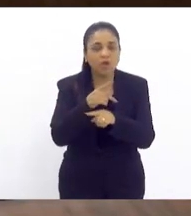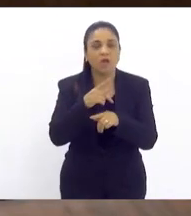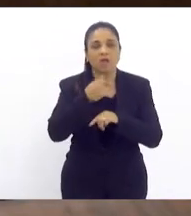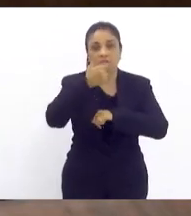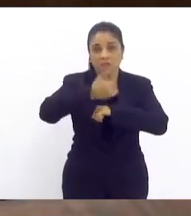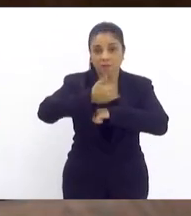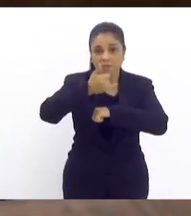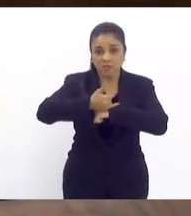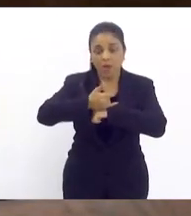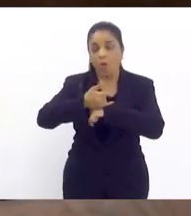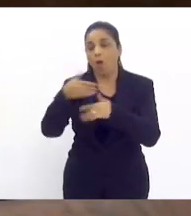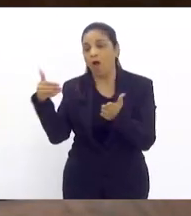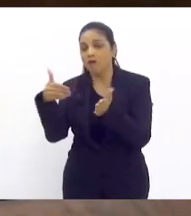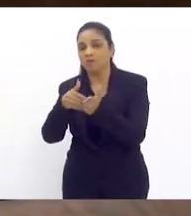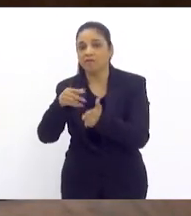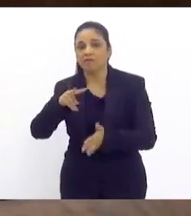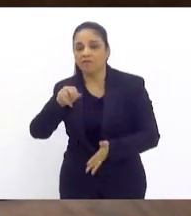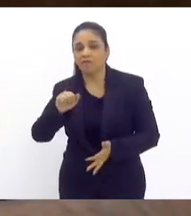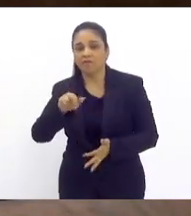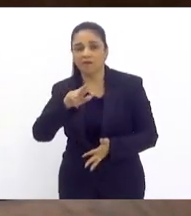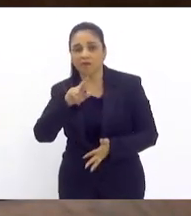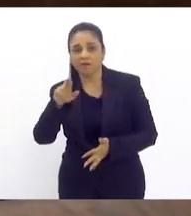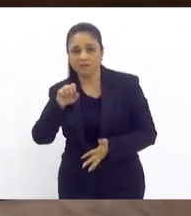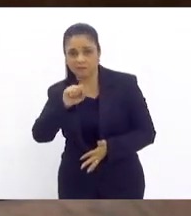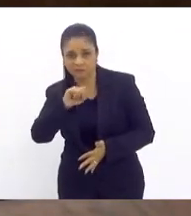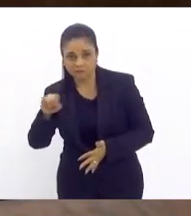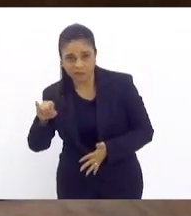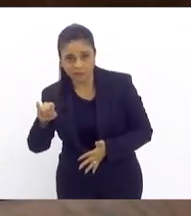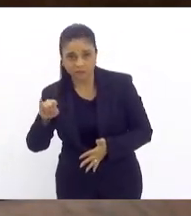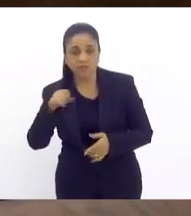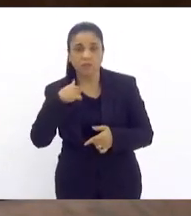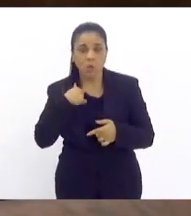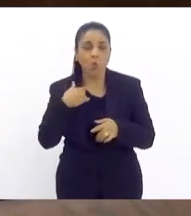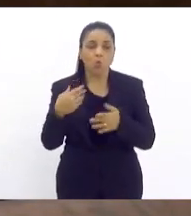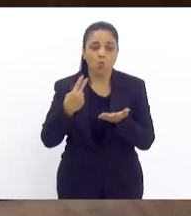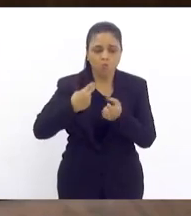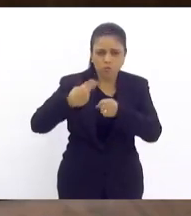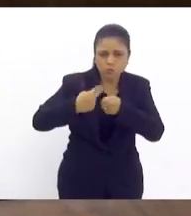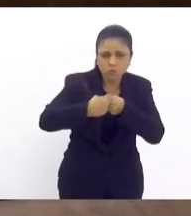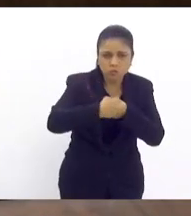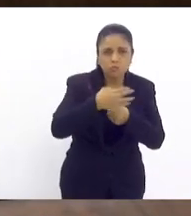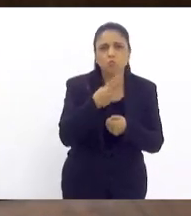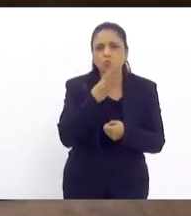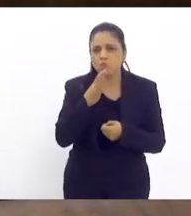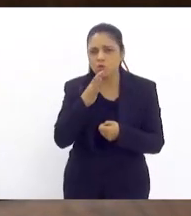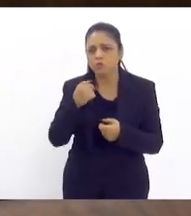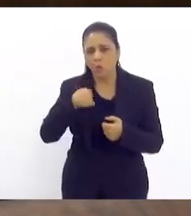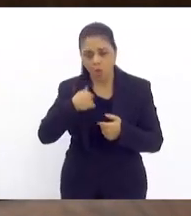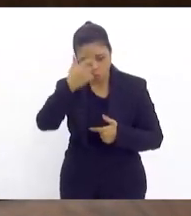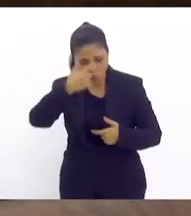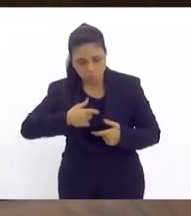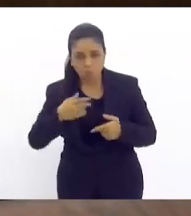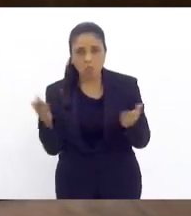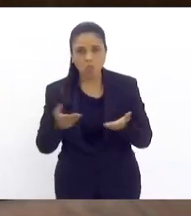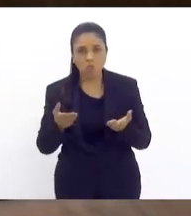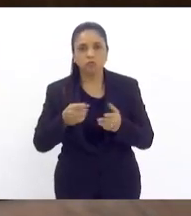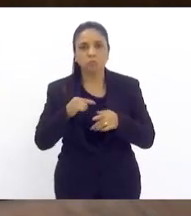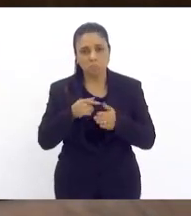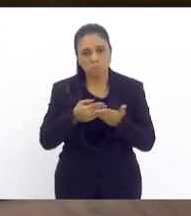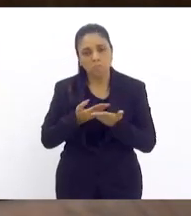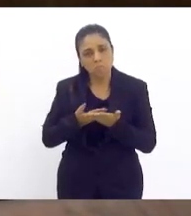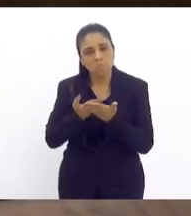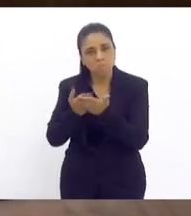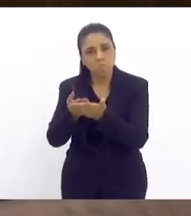Eu conheço a realidade dos municípios eu tenho hoje total prerrogativa de fazer uma indicação